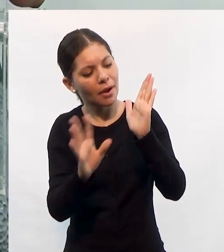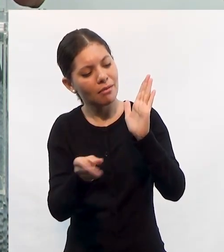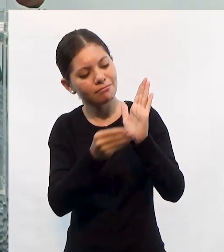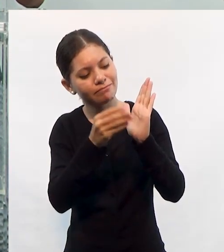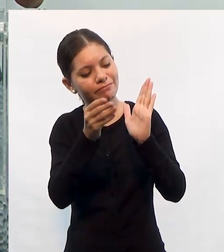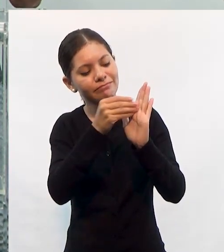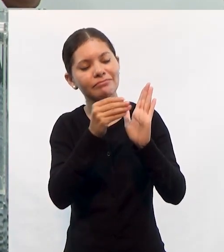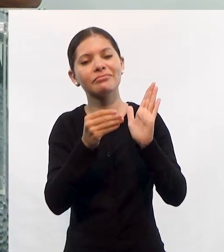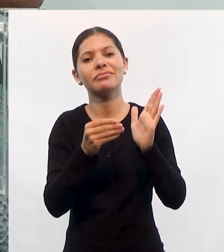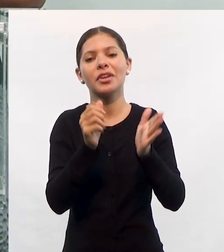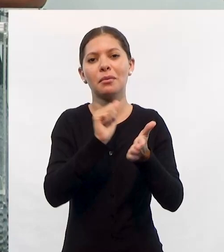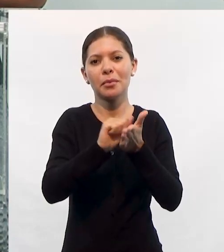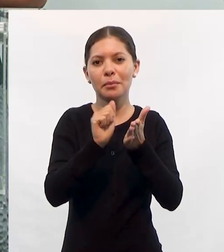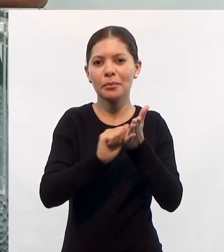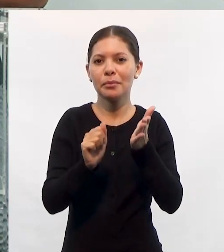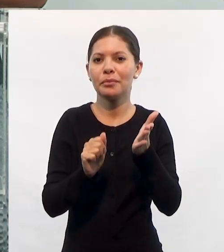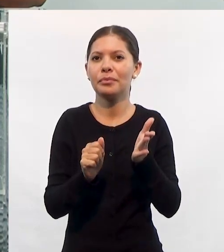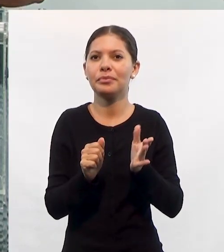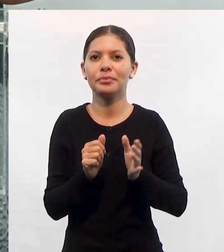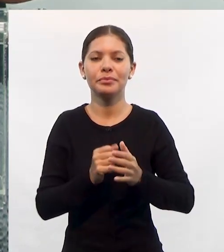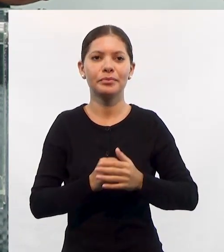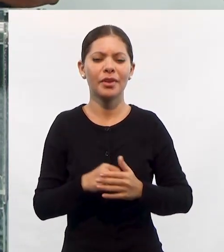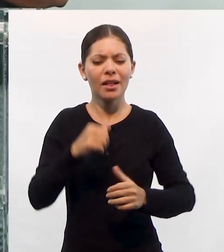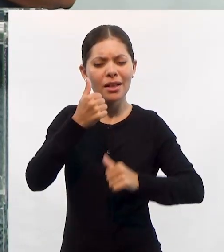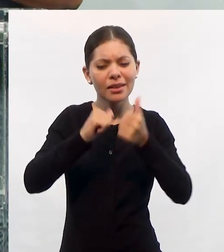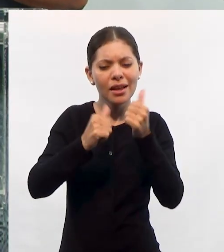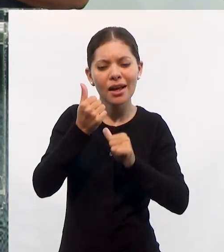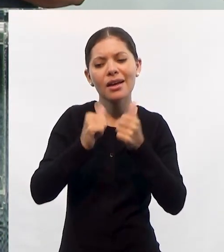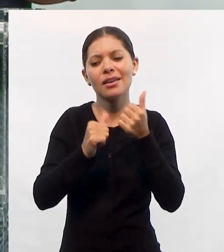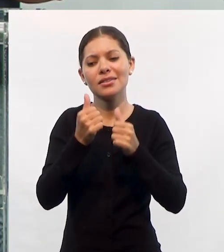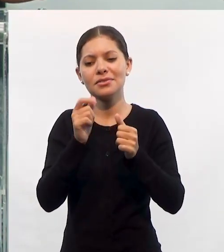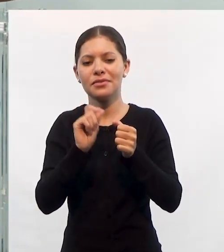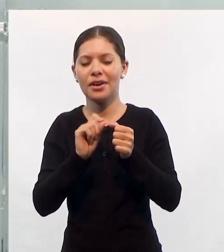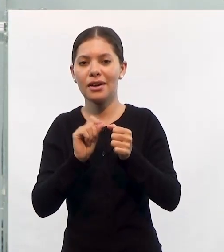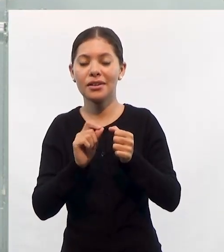formulários, preenchem documentos, fazem alguns tipos de análise.